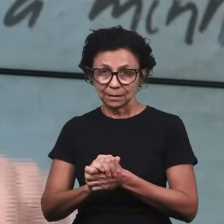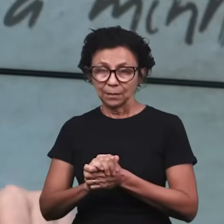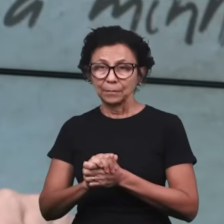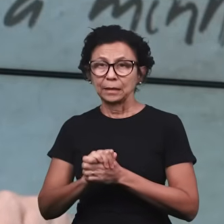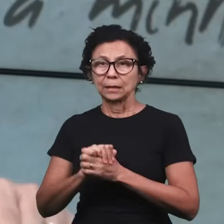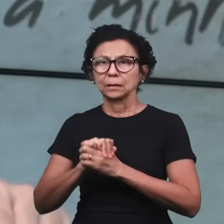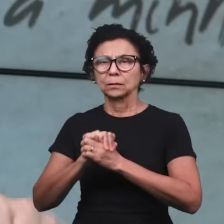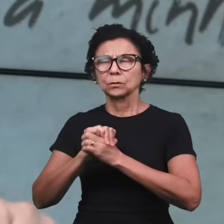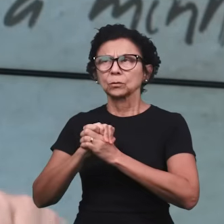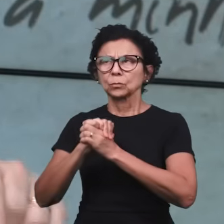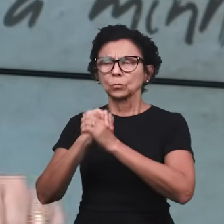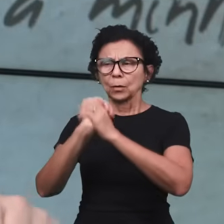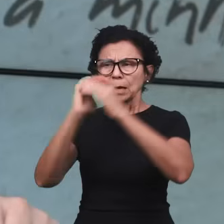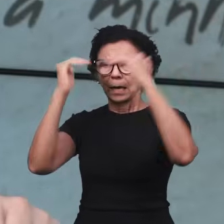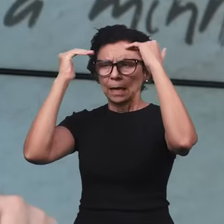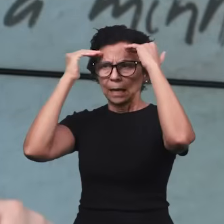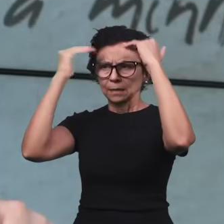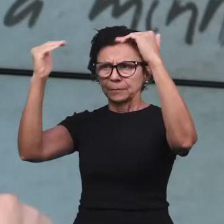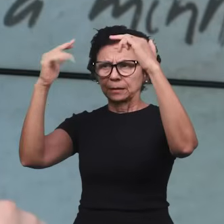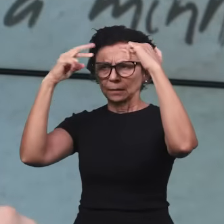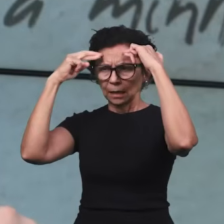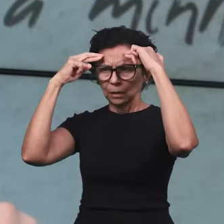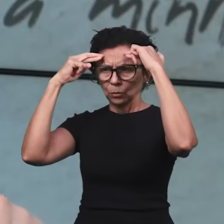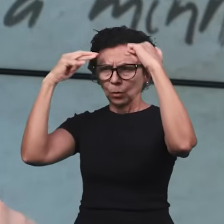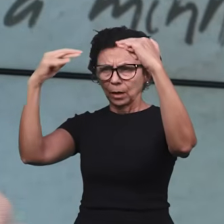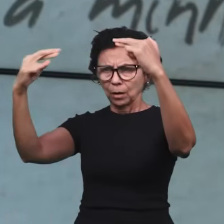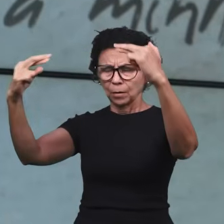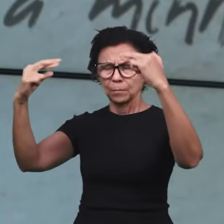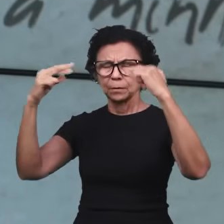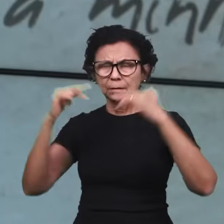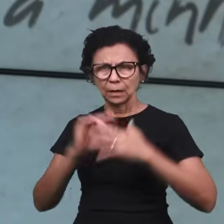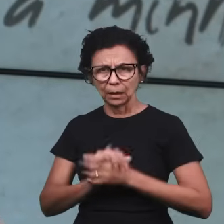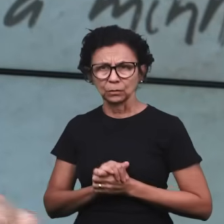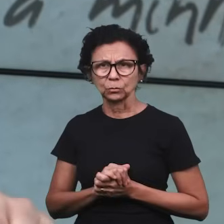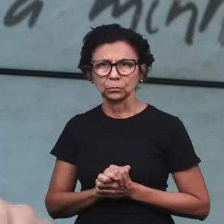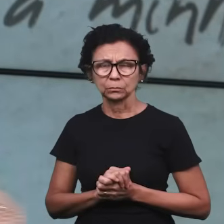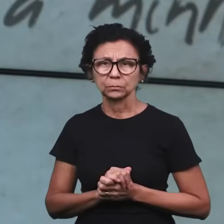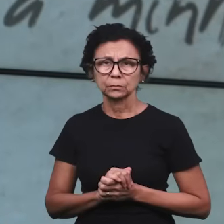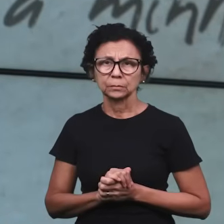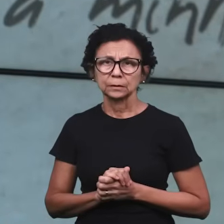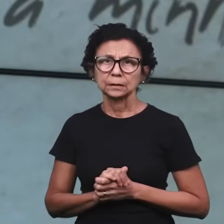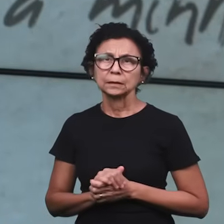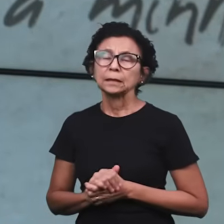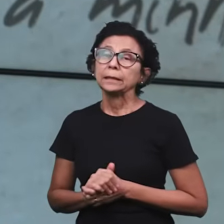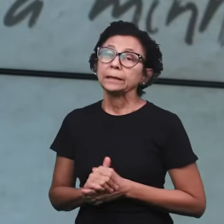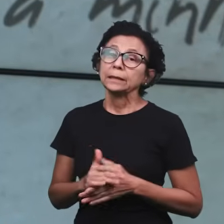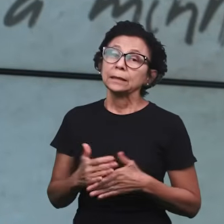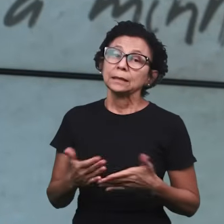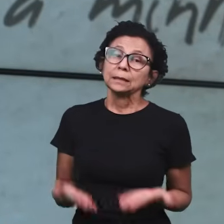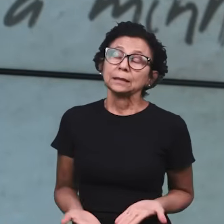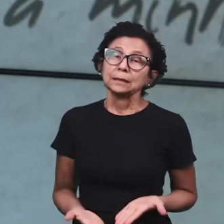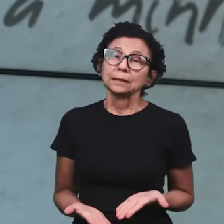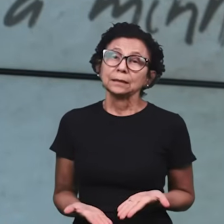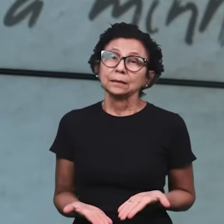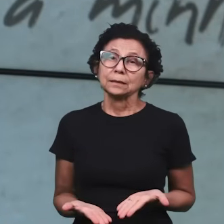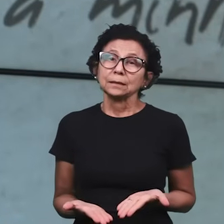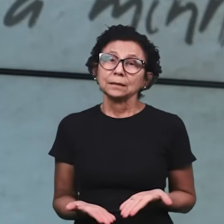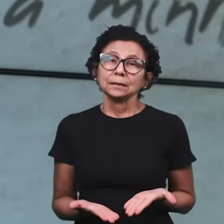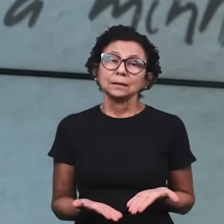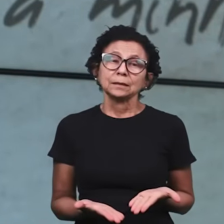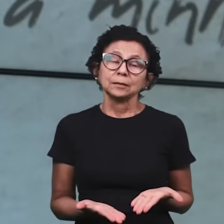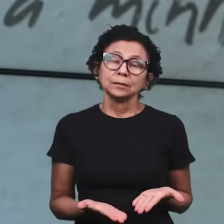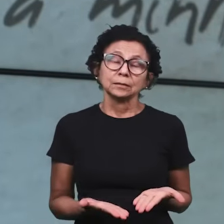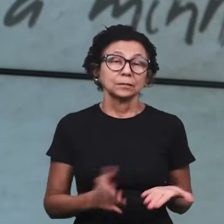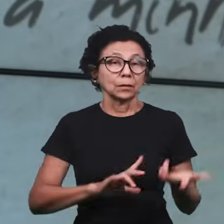não é? Isso. Venerado seja entre todos o matrimônio e o leito sem mácula. Ou